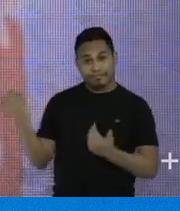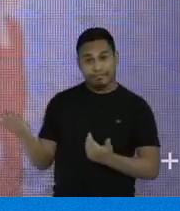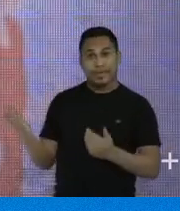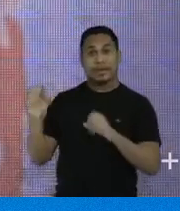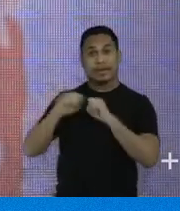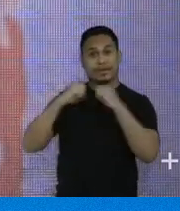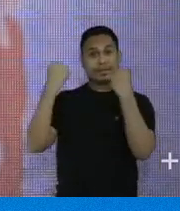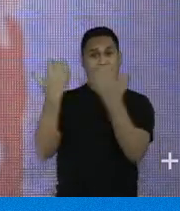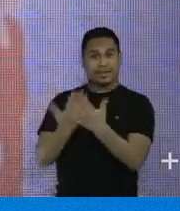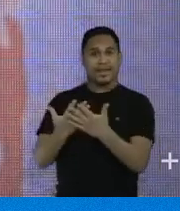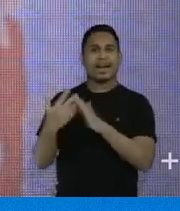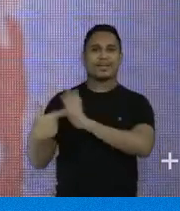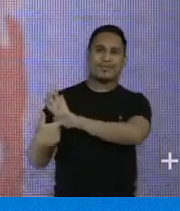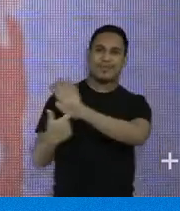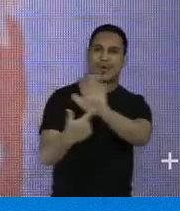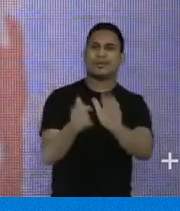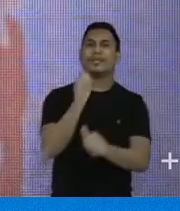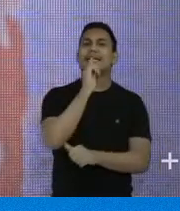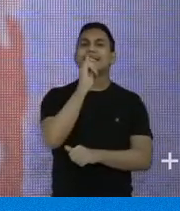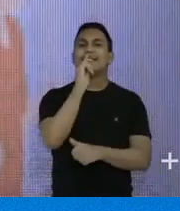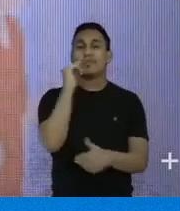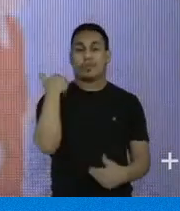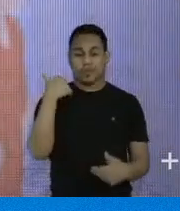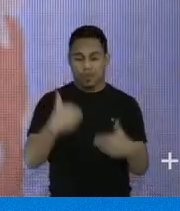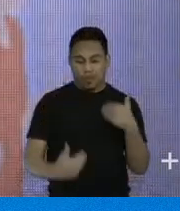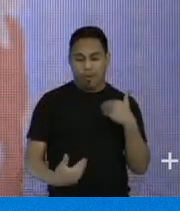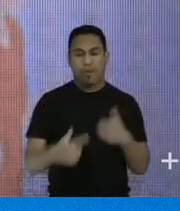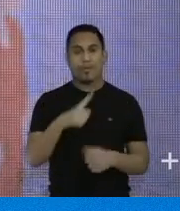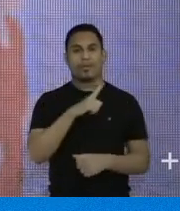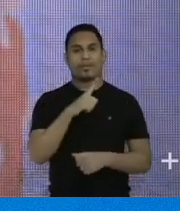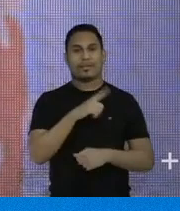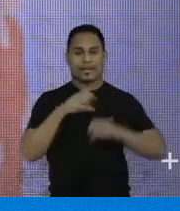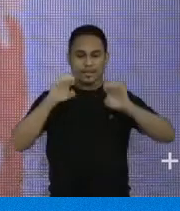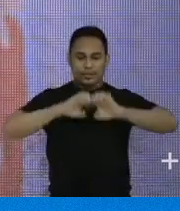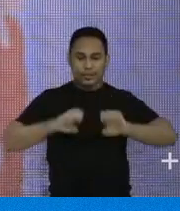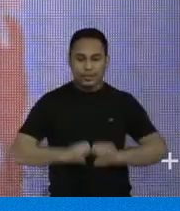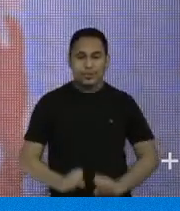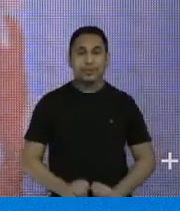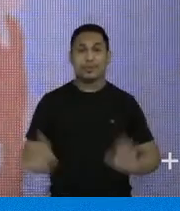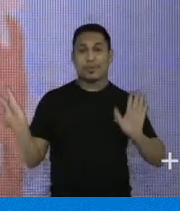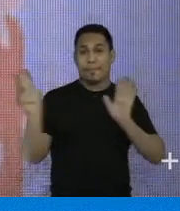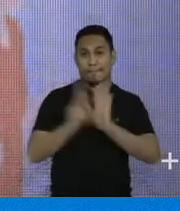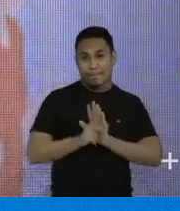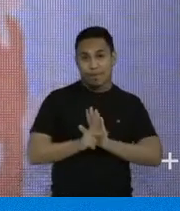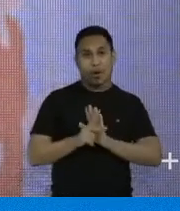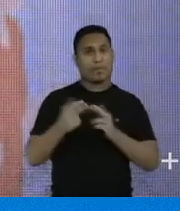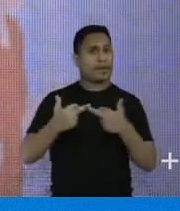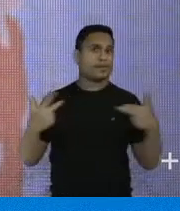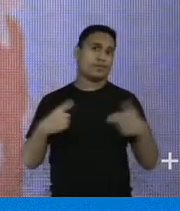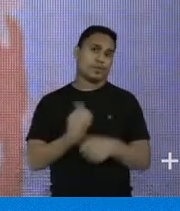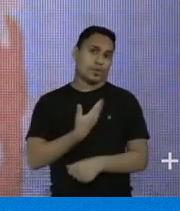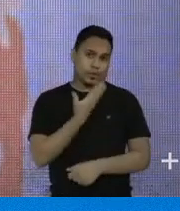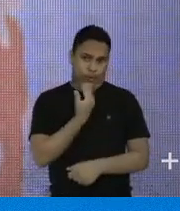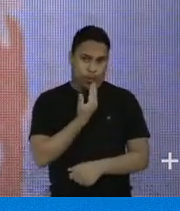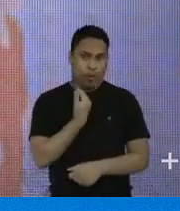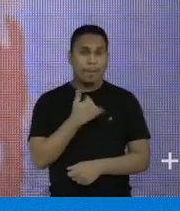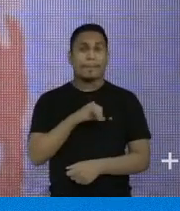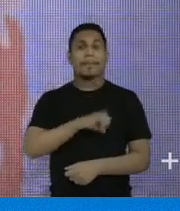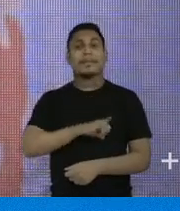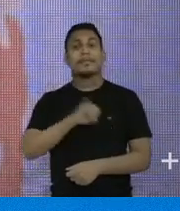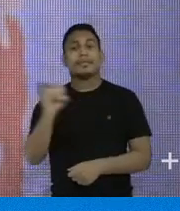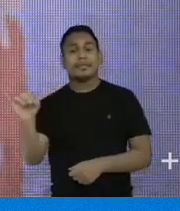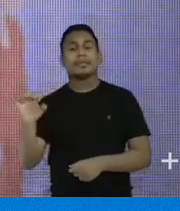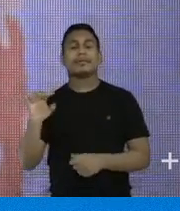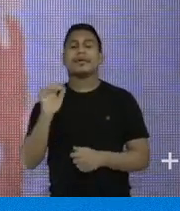dizer, o nosso corpo, ele tem a estrutura advinda do que a gente come. Obviamente que com todas as